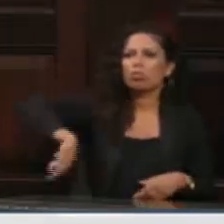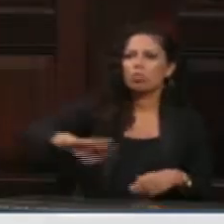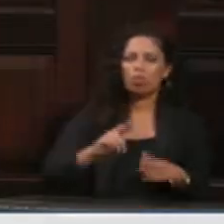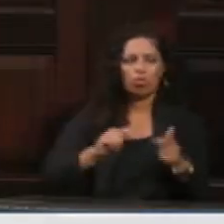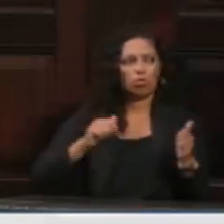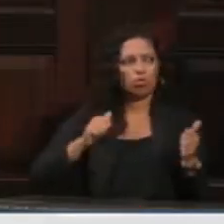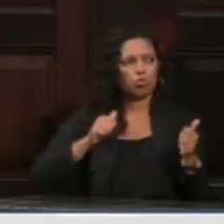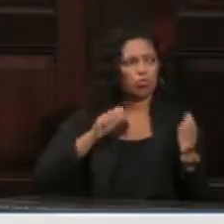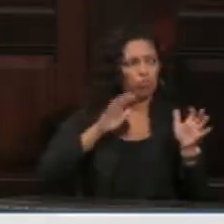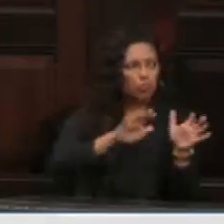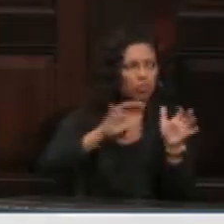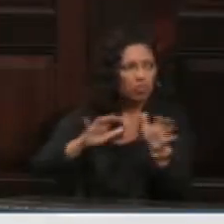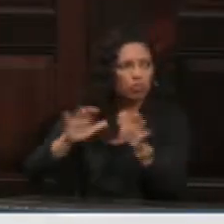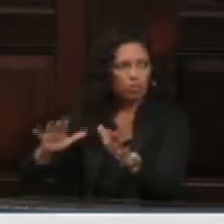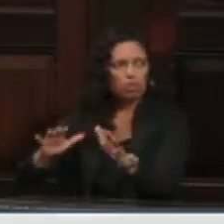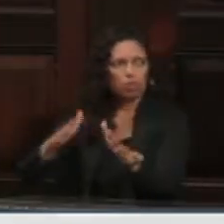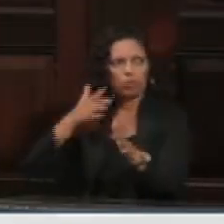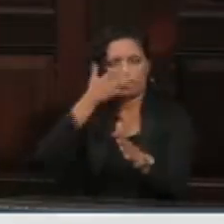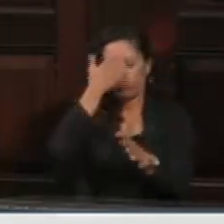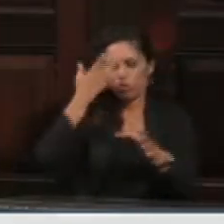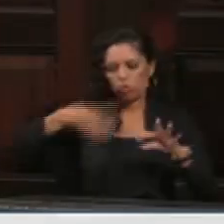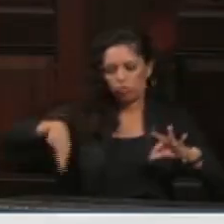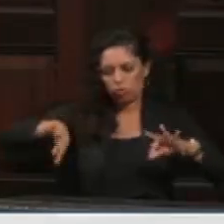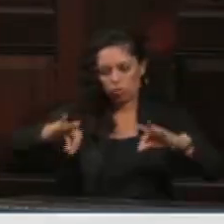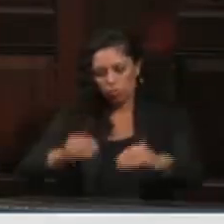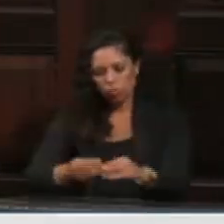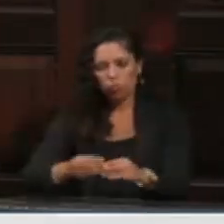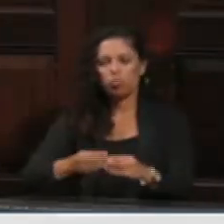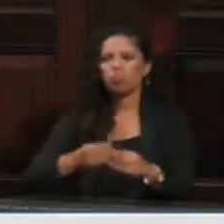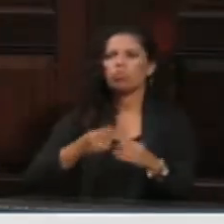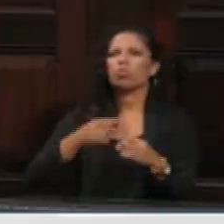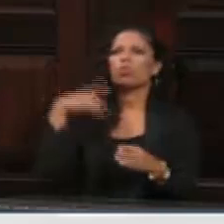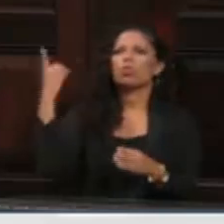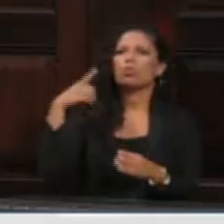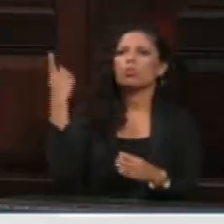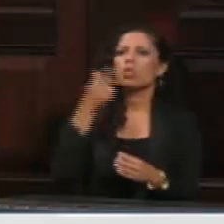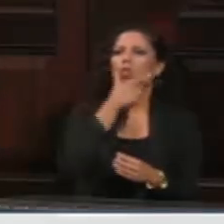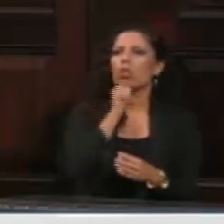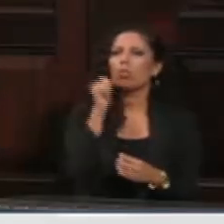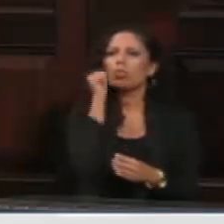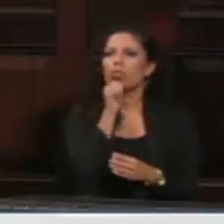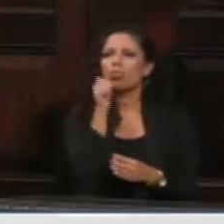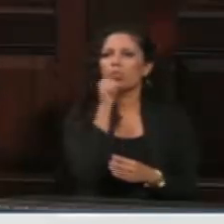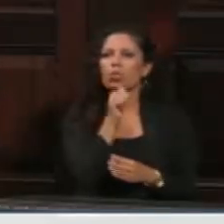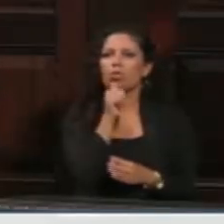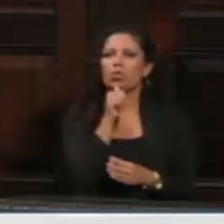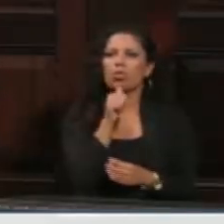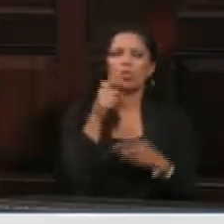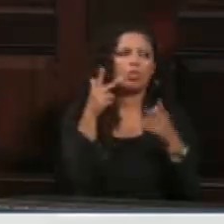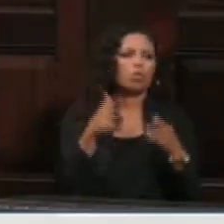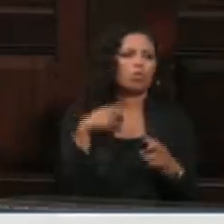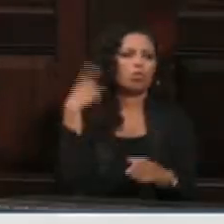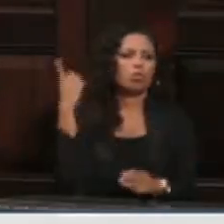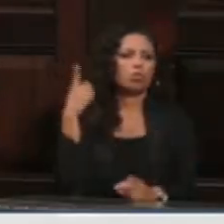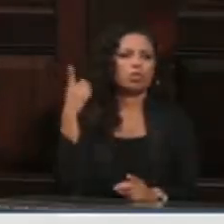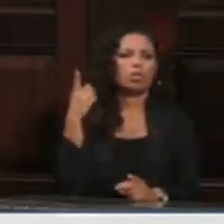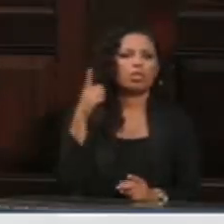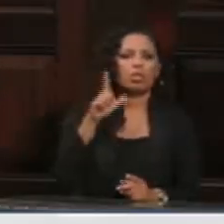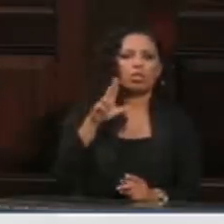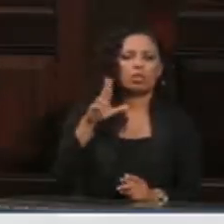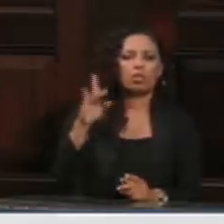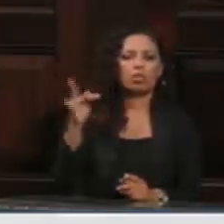provocação é para que todos nós e todas nós, deputados e deputadas aqui, como a nobre deputada Lucinha,